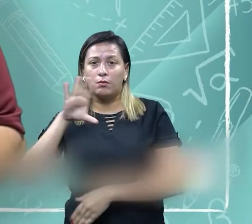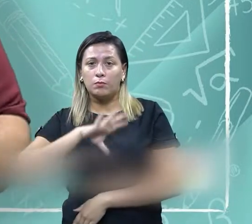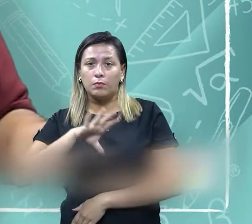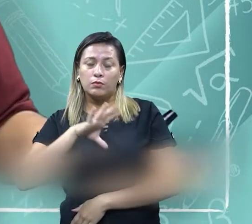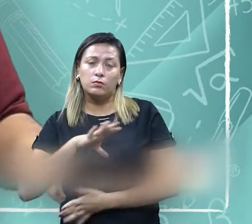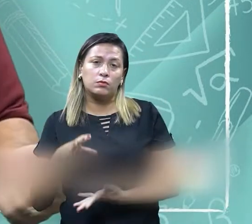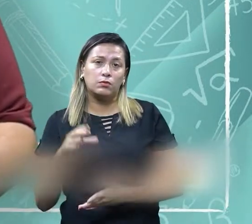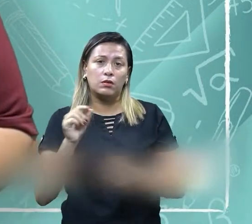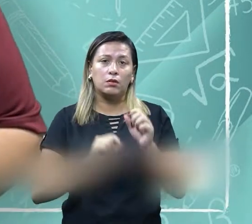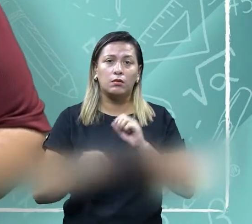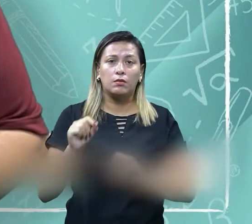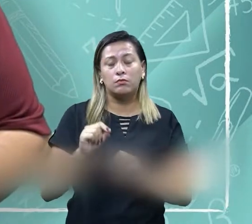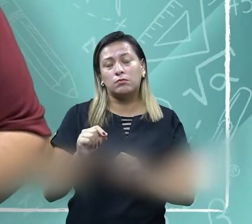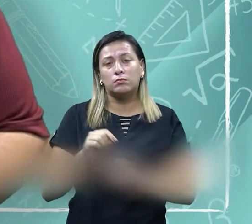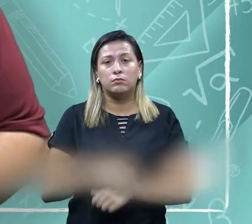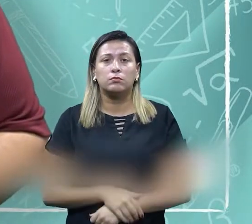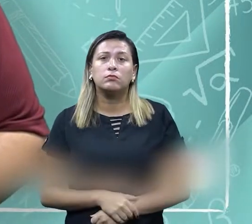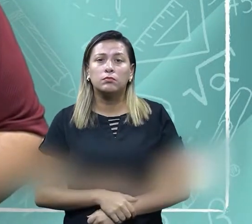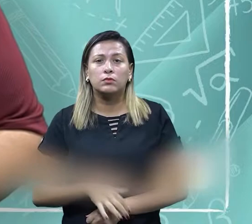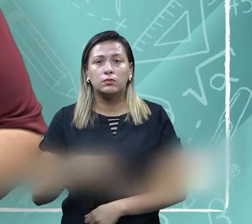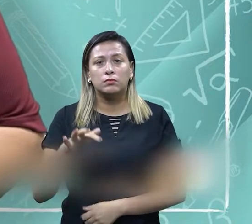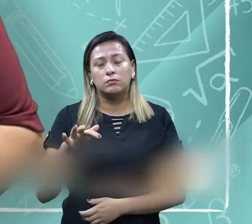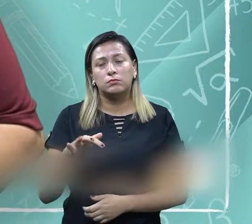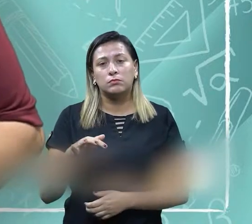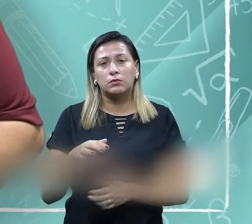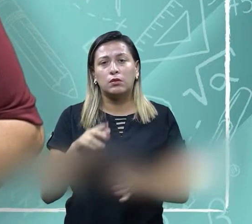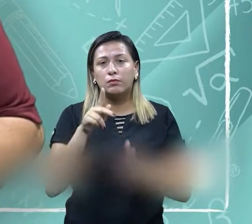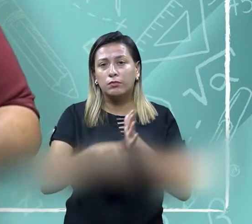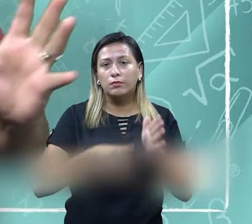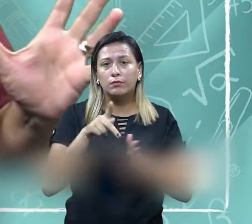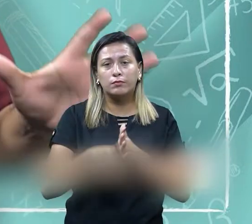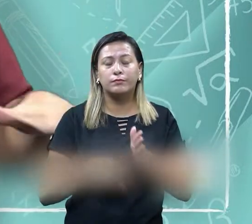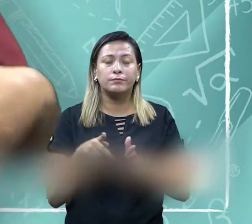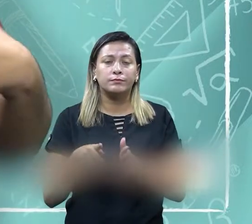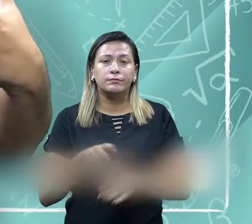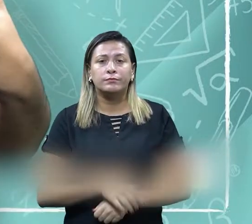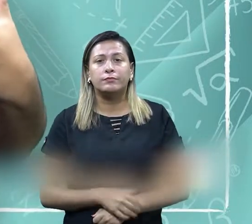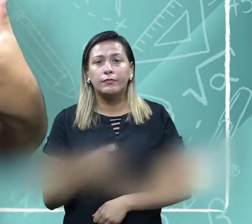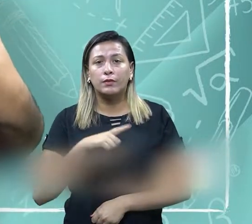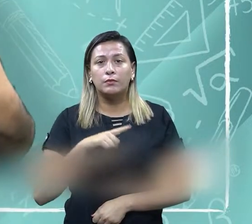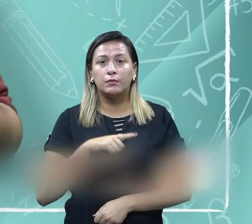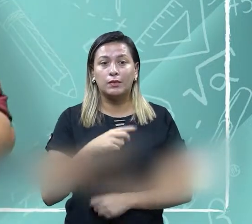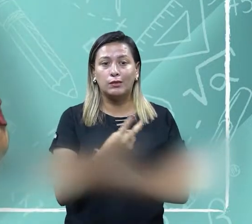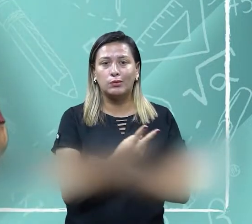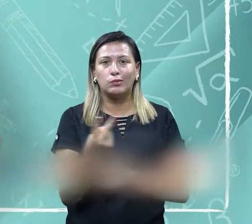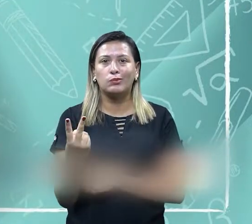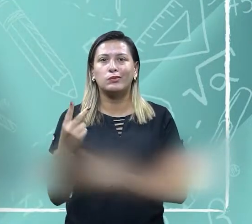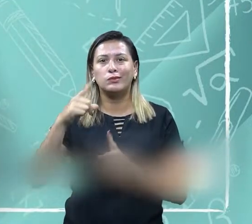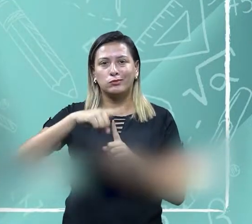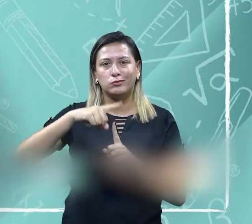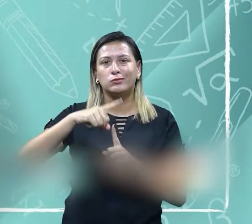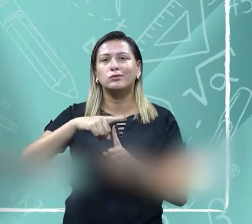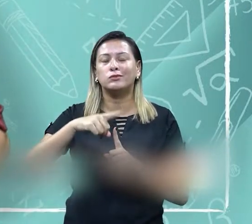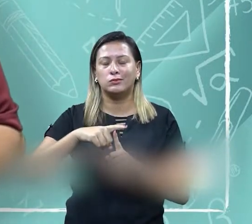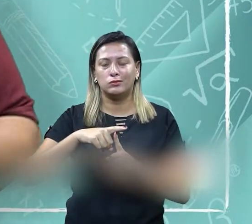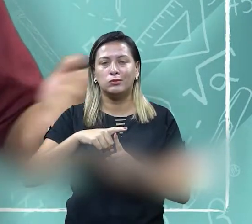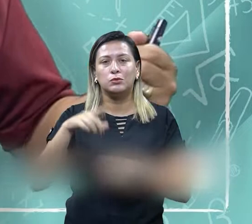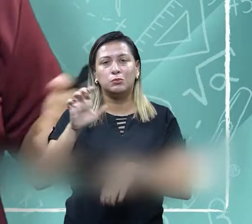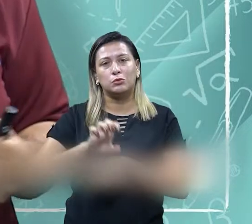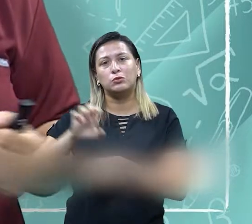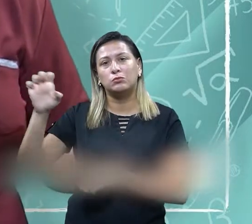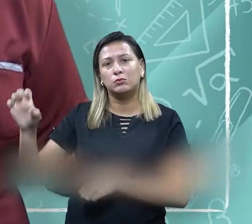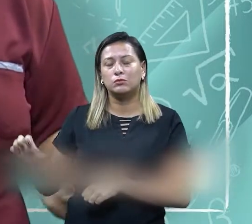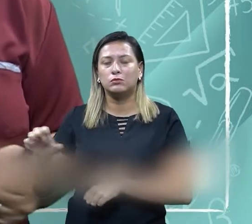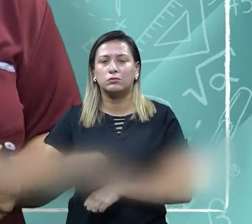até Portugal ele vai usar um sistema ferroviário, tá bom? Então houve dois processos de exportação